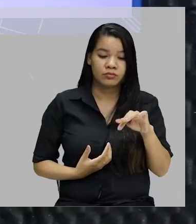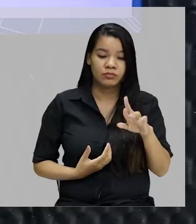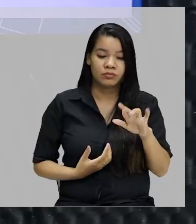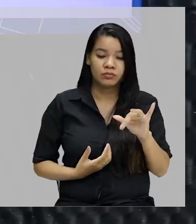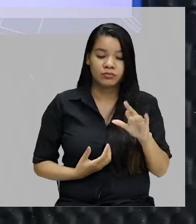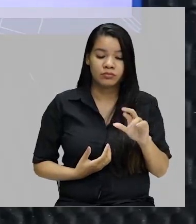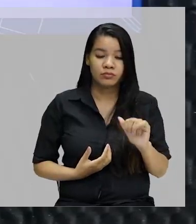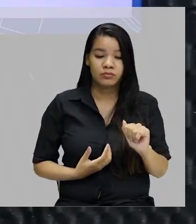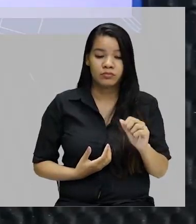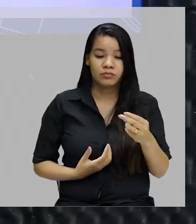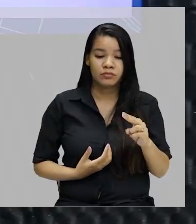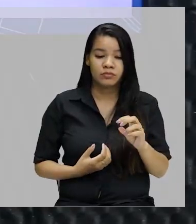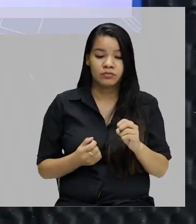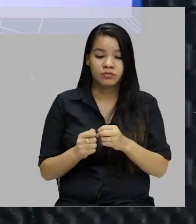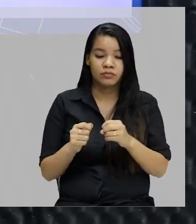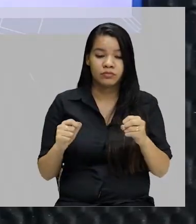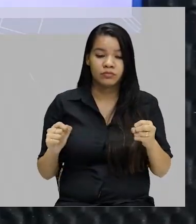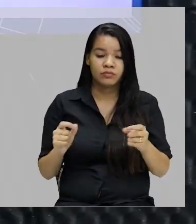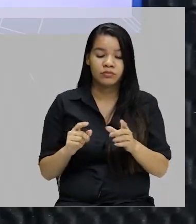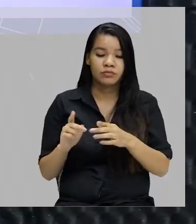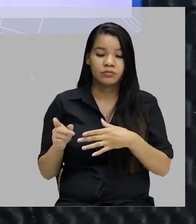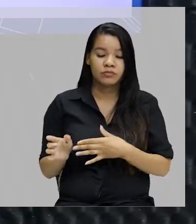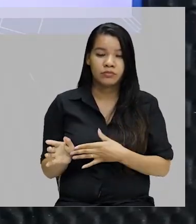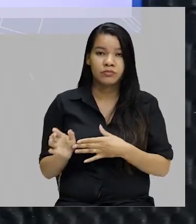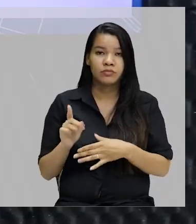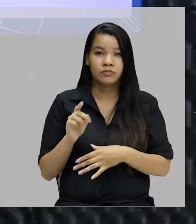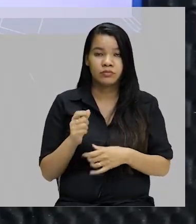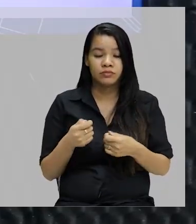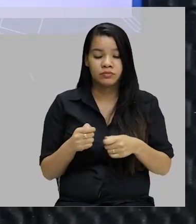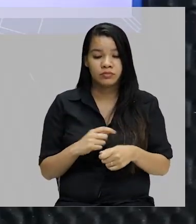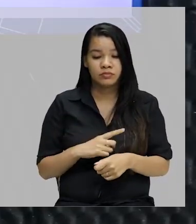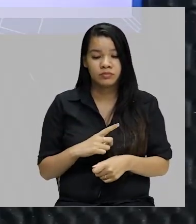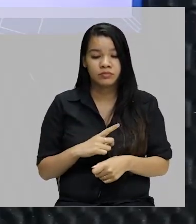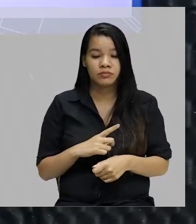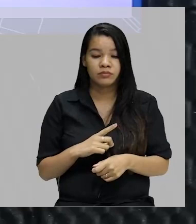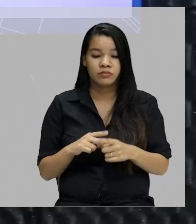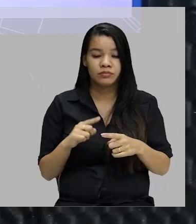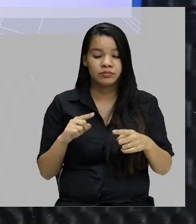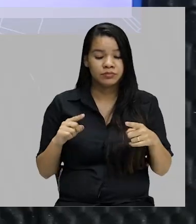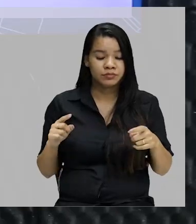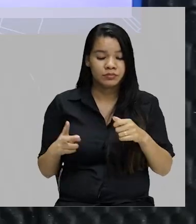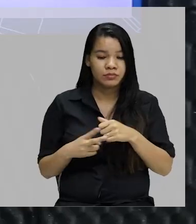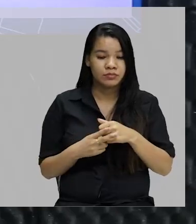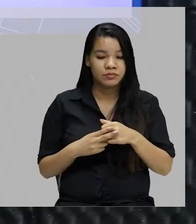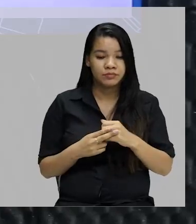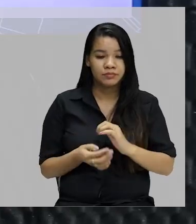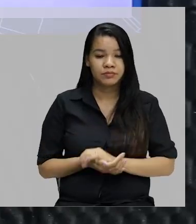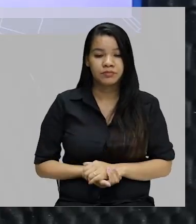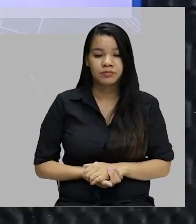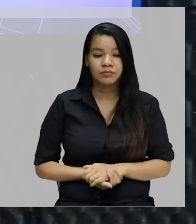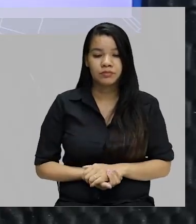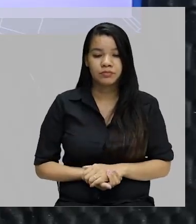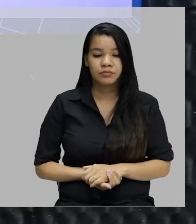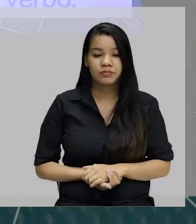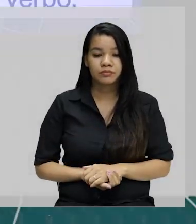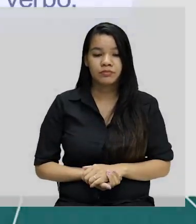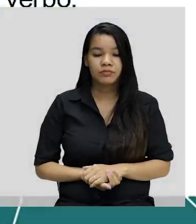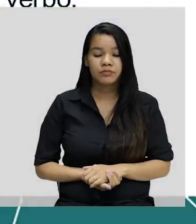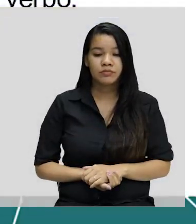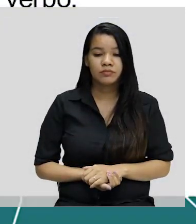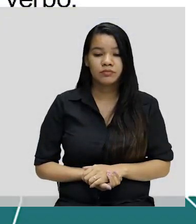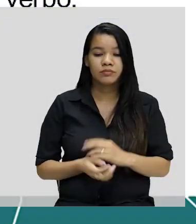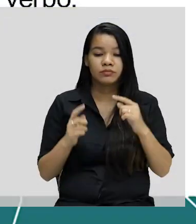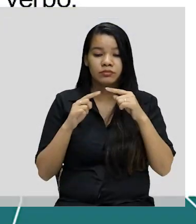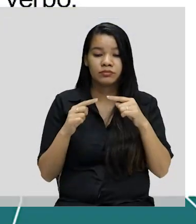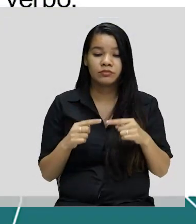grande parte, você pode ter uma flexibilização do verbo de acordo com o determinante. Olha